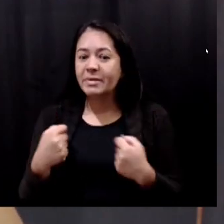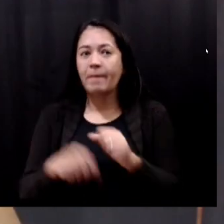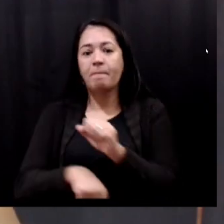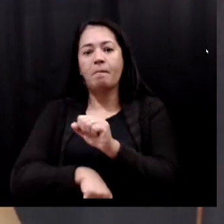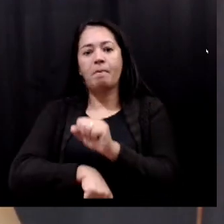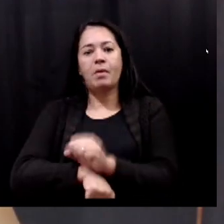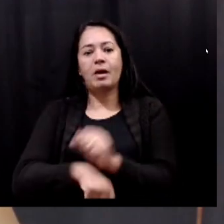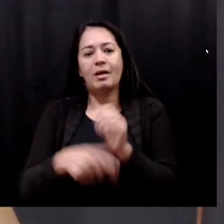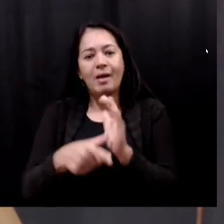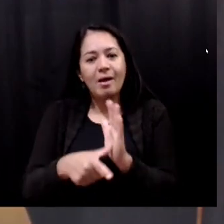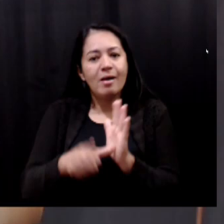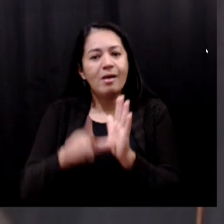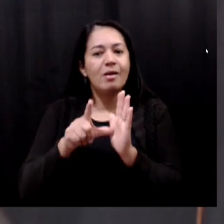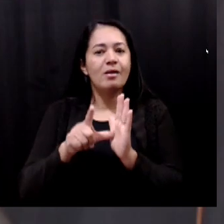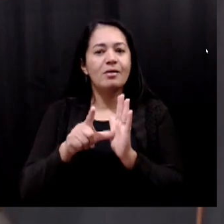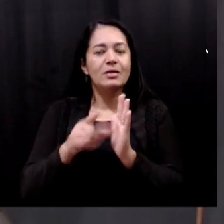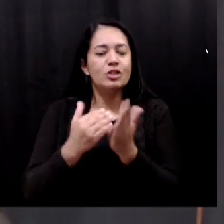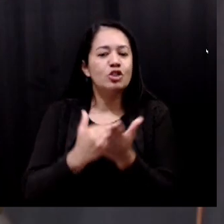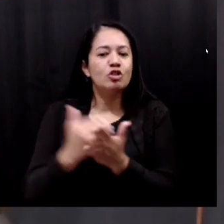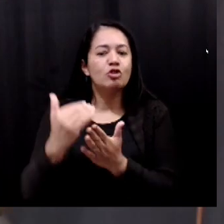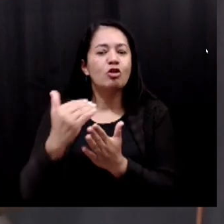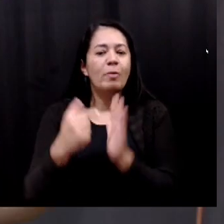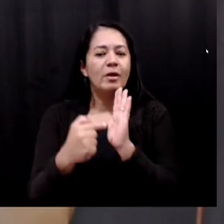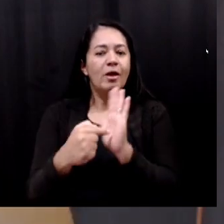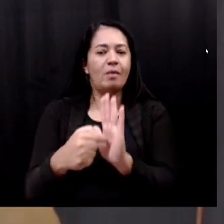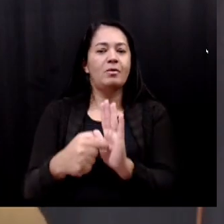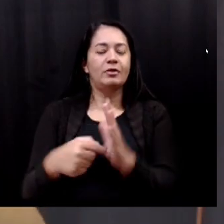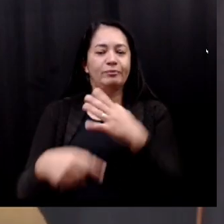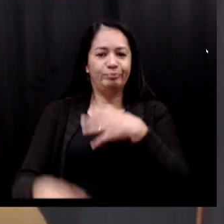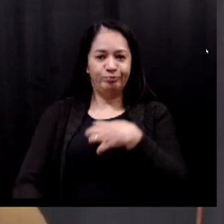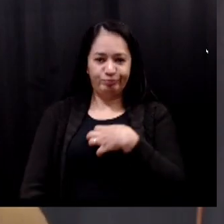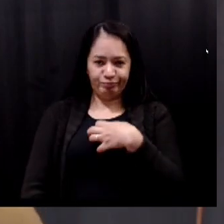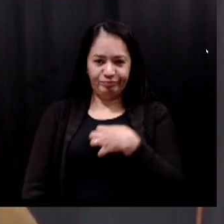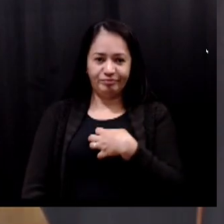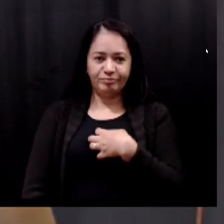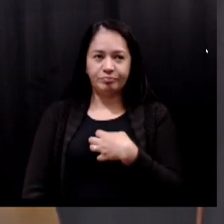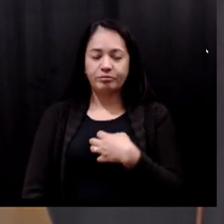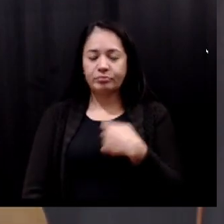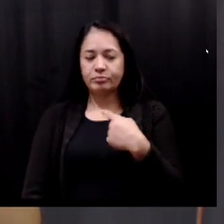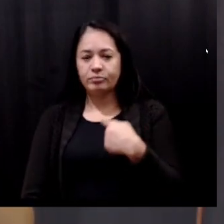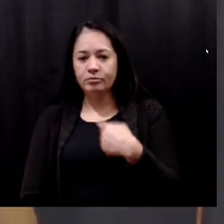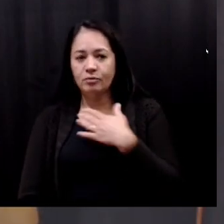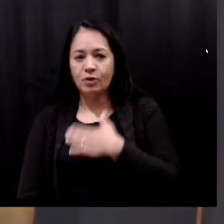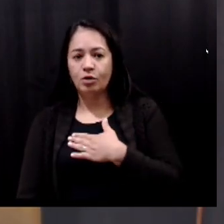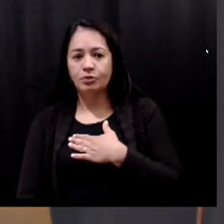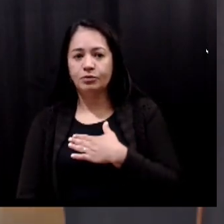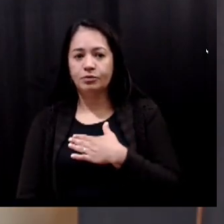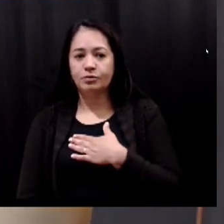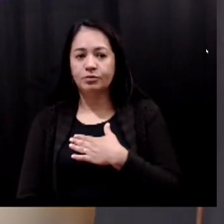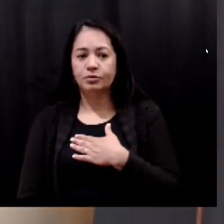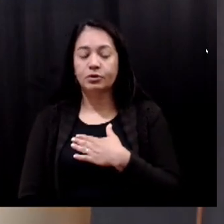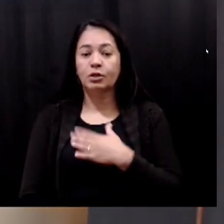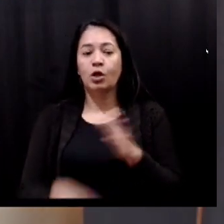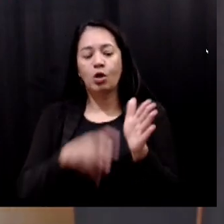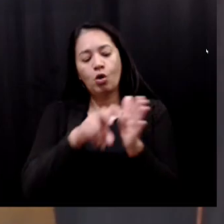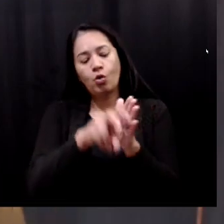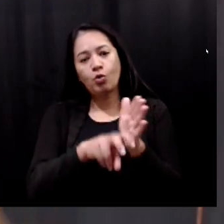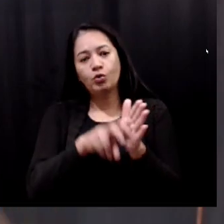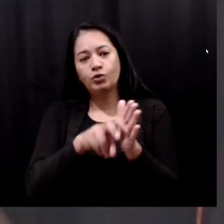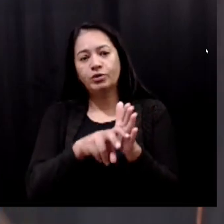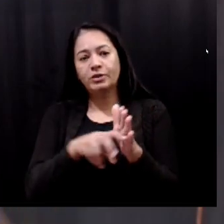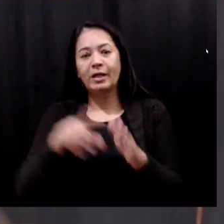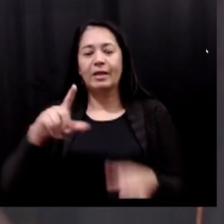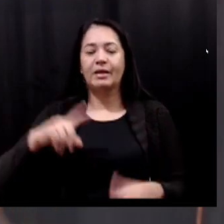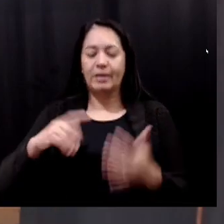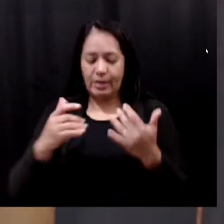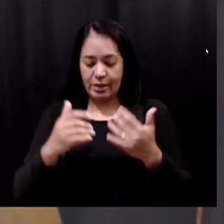começar a aparecer esses sintomas, né? Eu gosto de lembrar sempre como funciona um metrô, um trem. Ele tem aquela faixinha amarela, que a gente